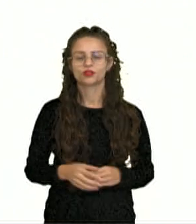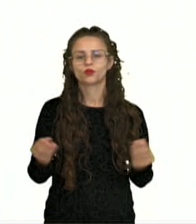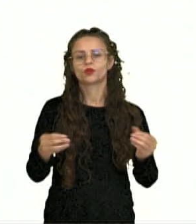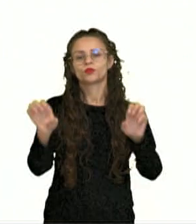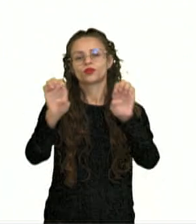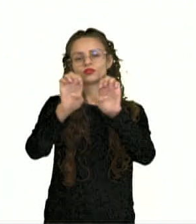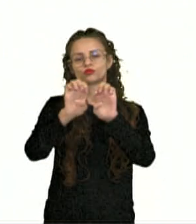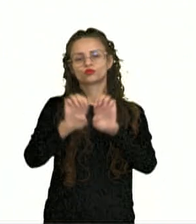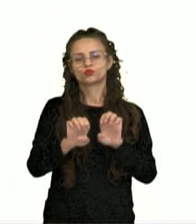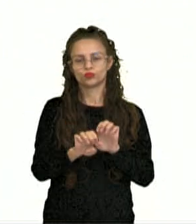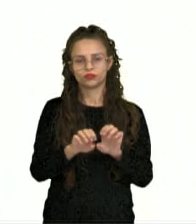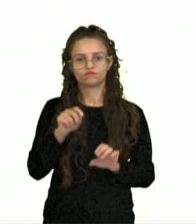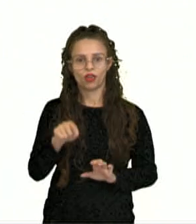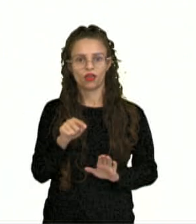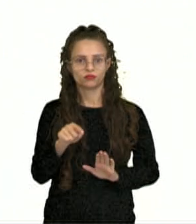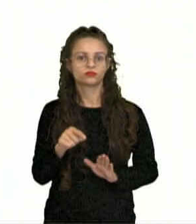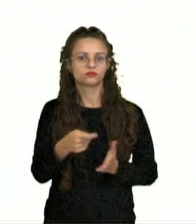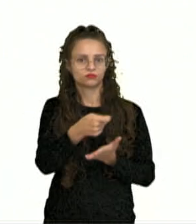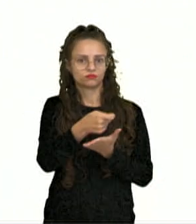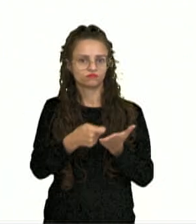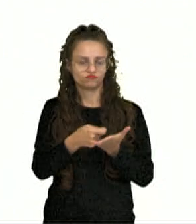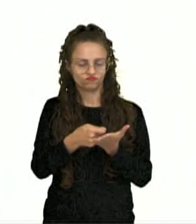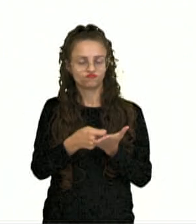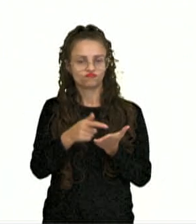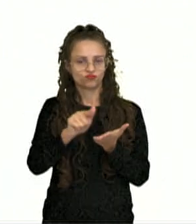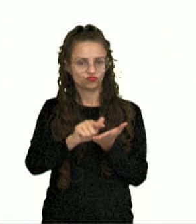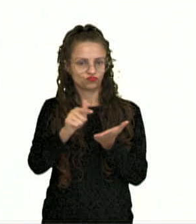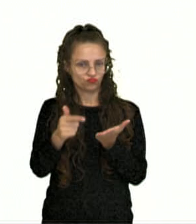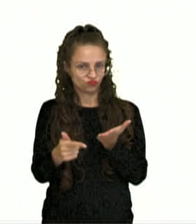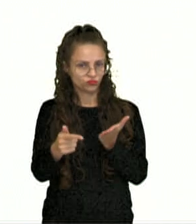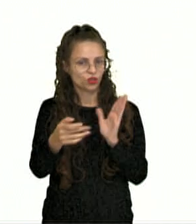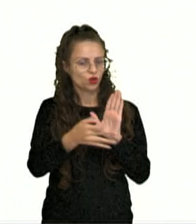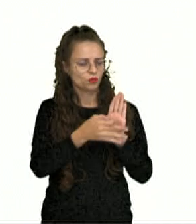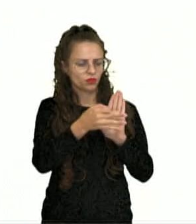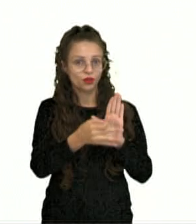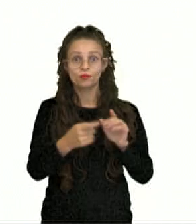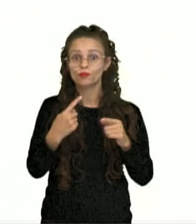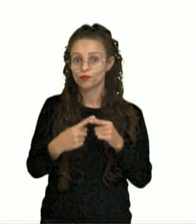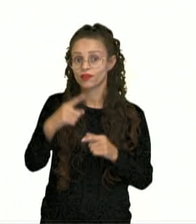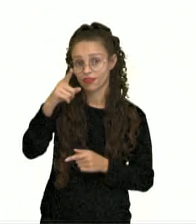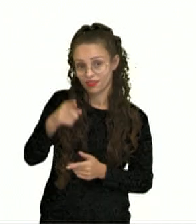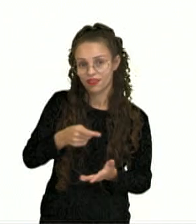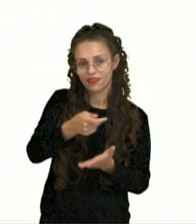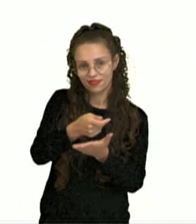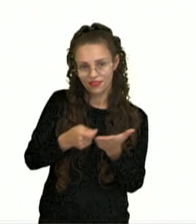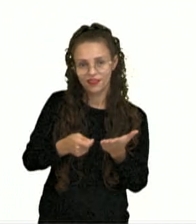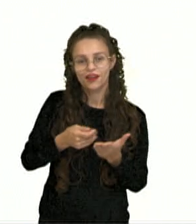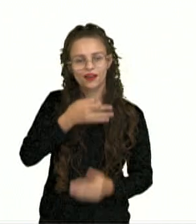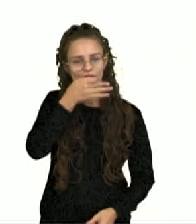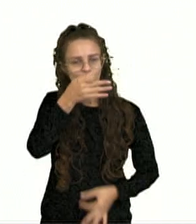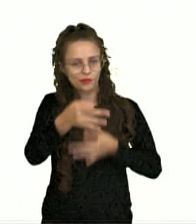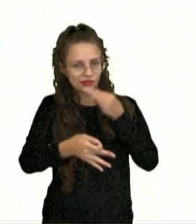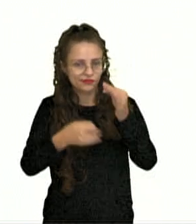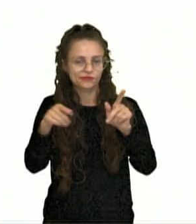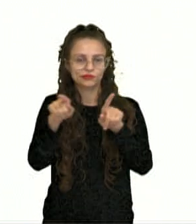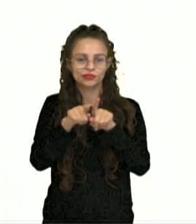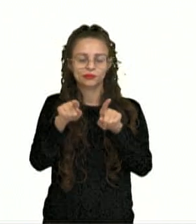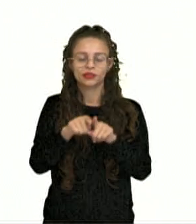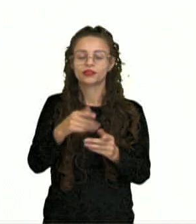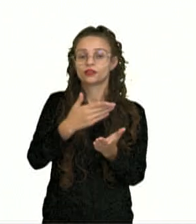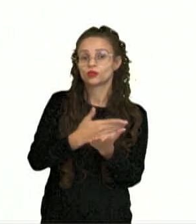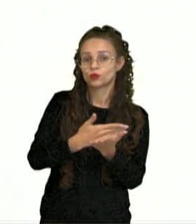Estrutura do editorial, que é um texto dissertativo argumentativo também. Então, olha só.